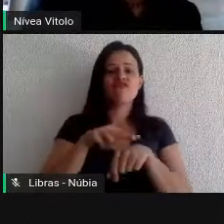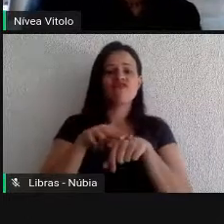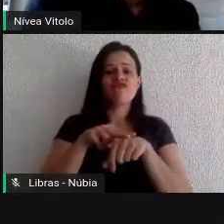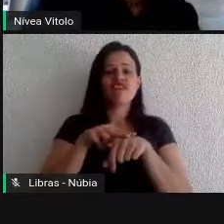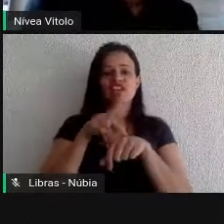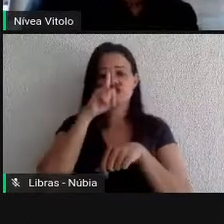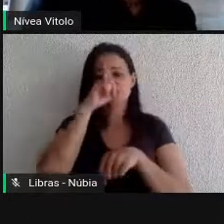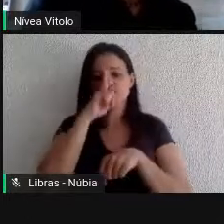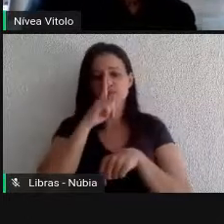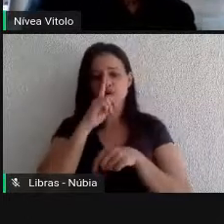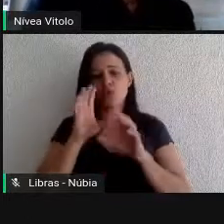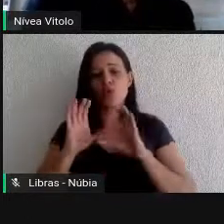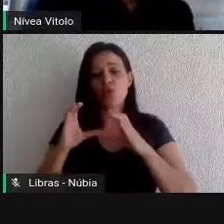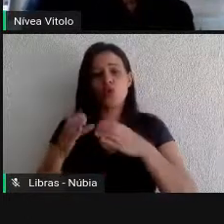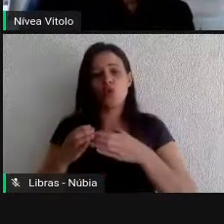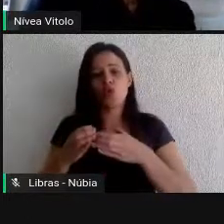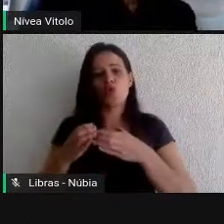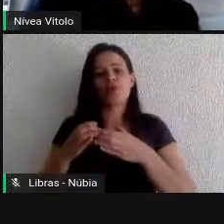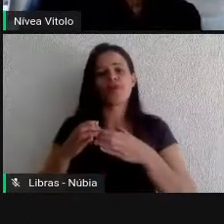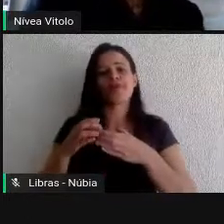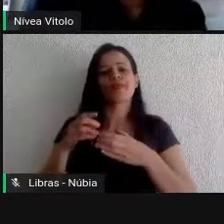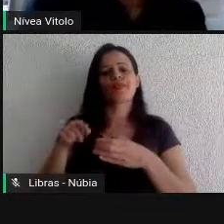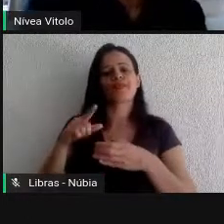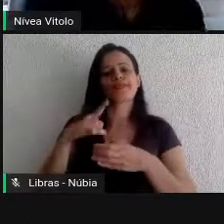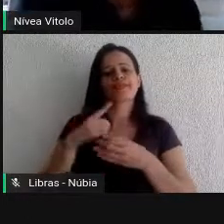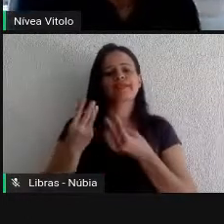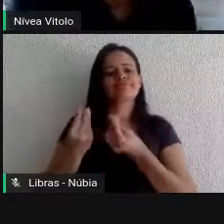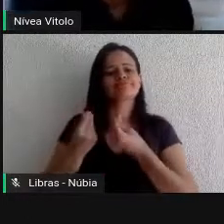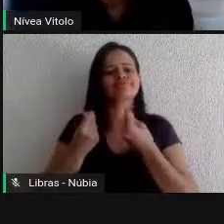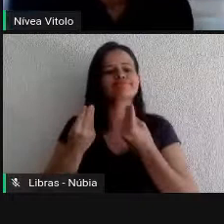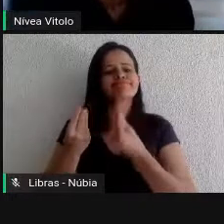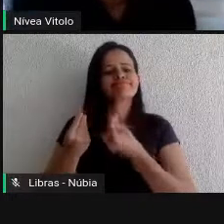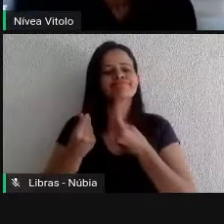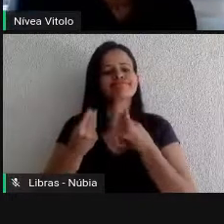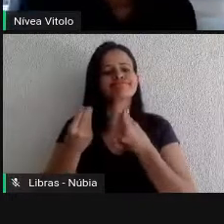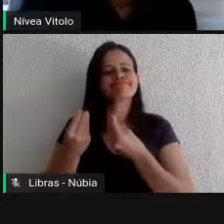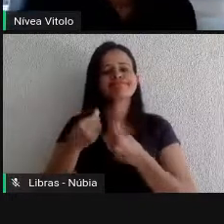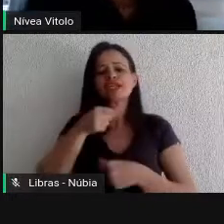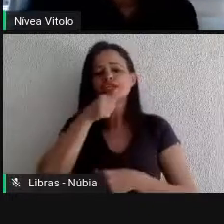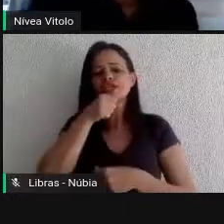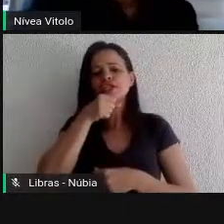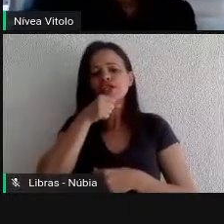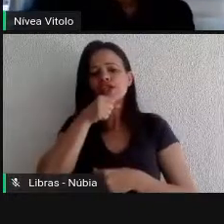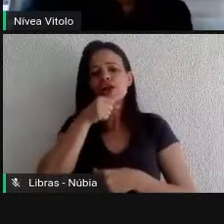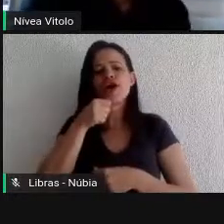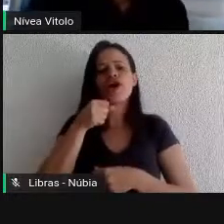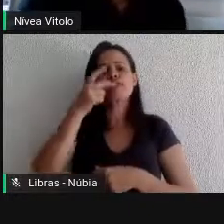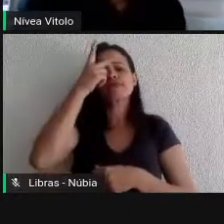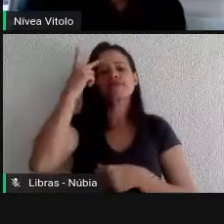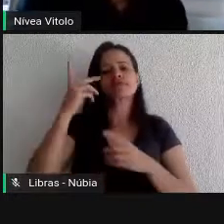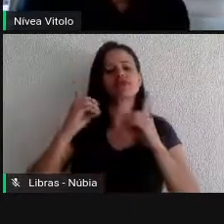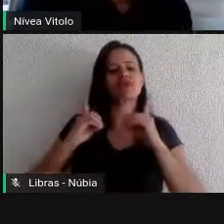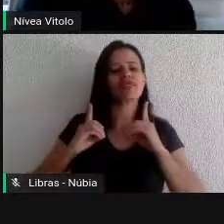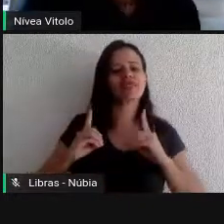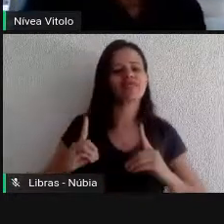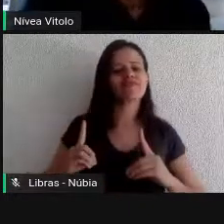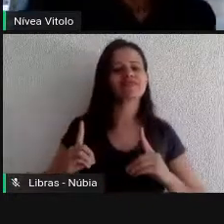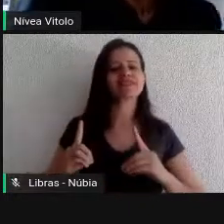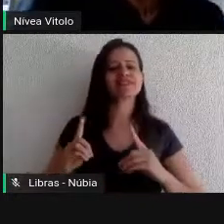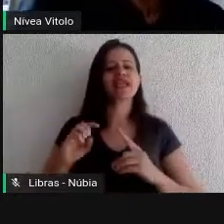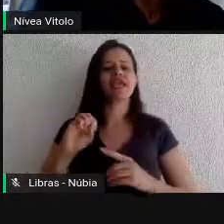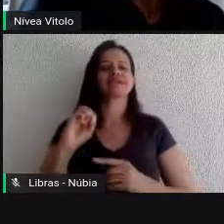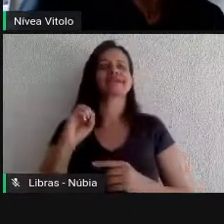são grupos vulneráveis, que seriam aquelas políticas destinadas a idosos, pessoas com deficiência,